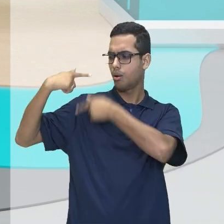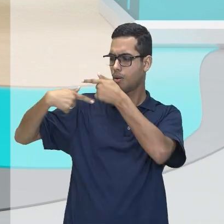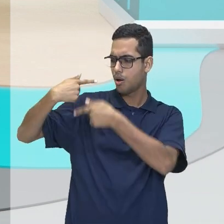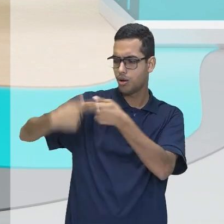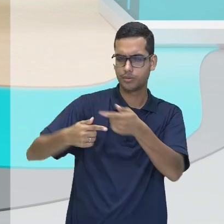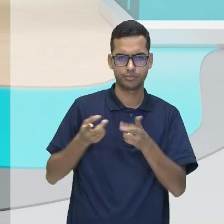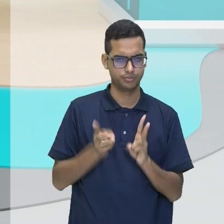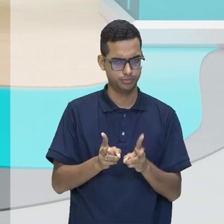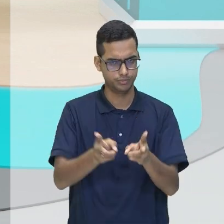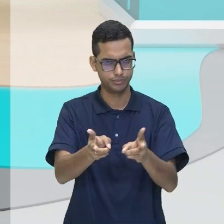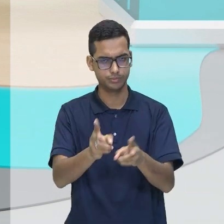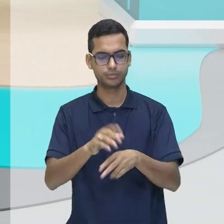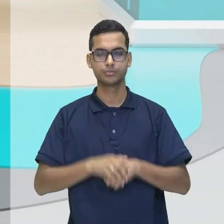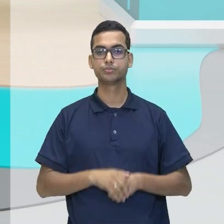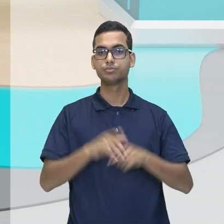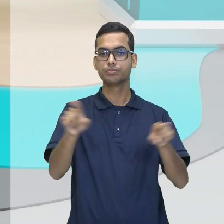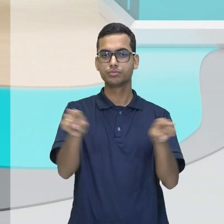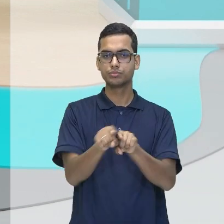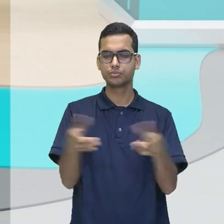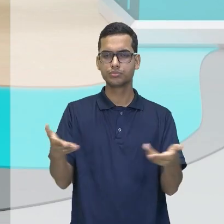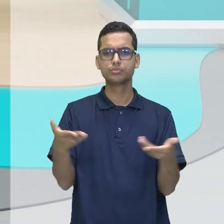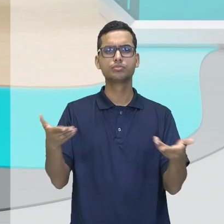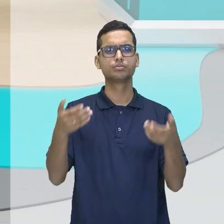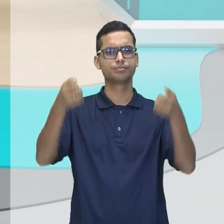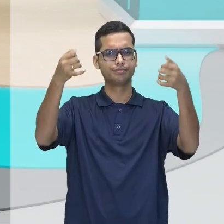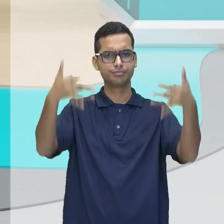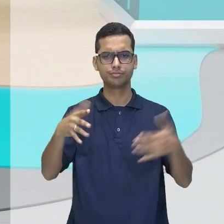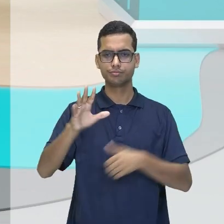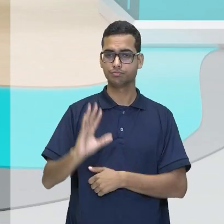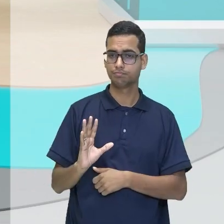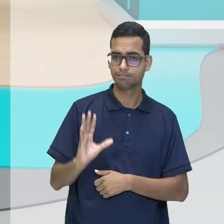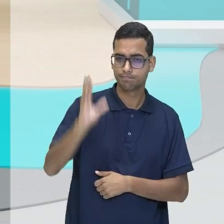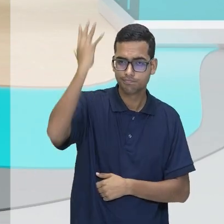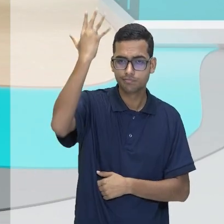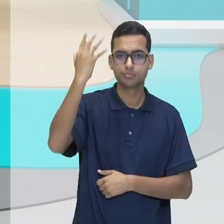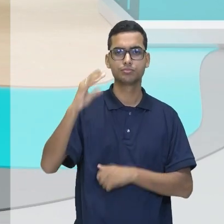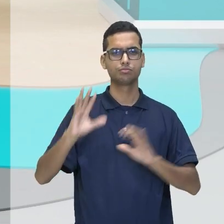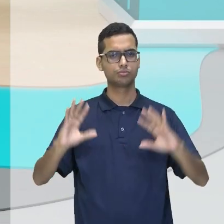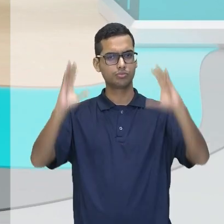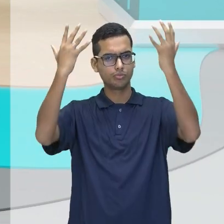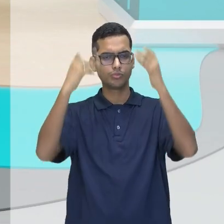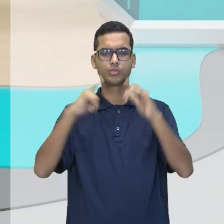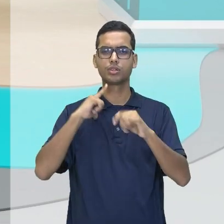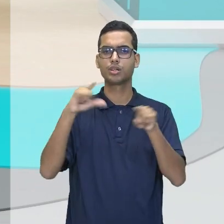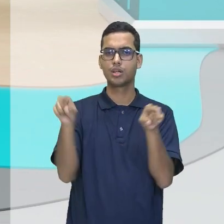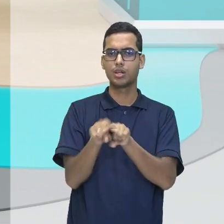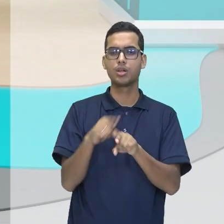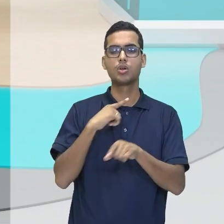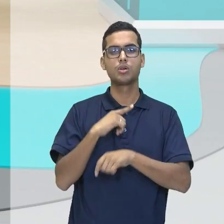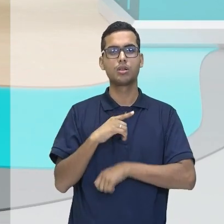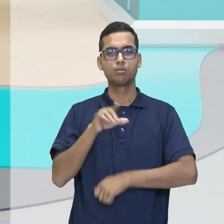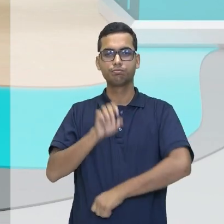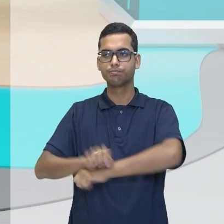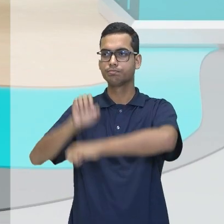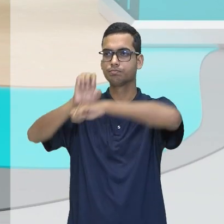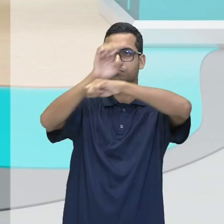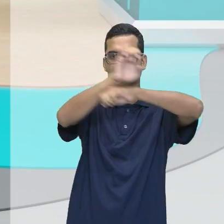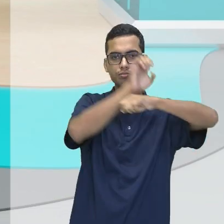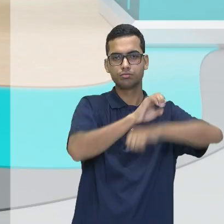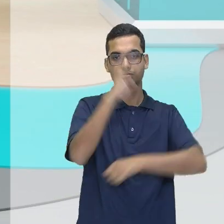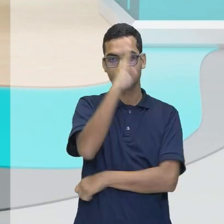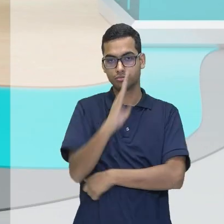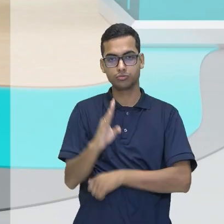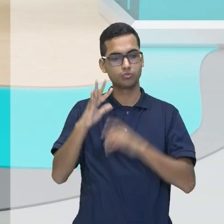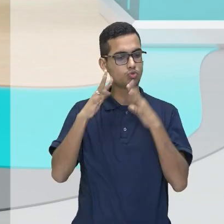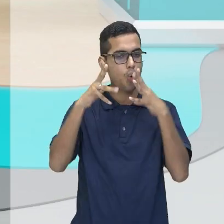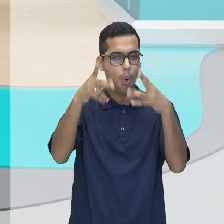vamos falar sobre um evento que acontece em todos os estados brasileiros. Vamos falar agora sobre o carnaval.